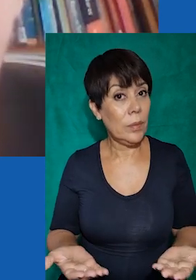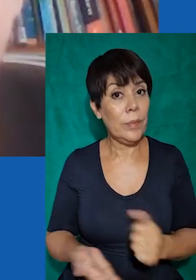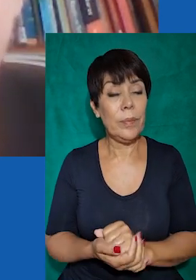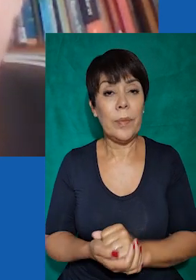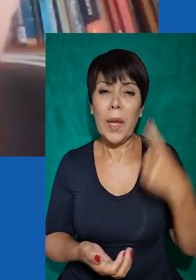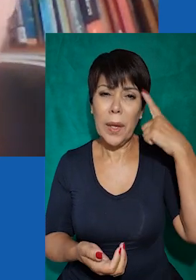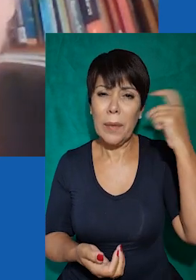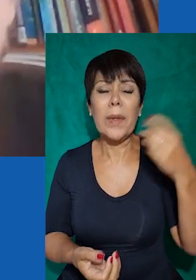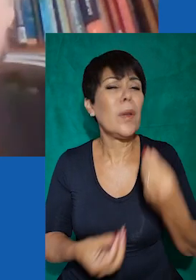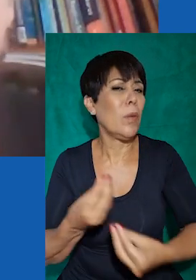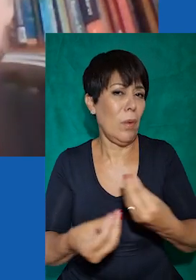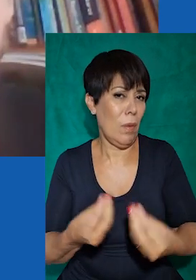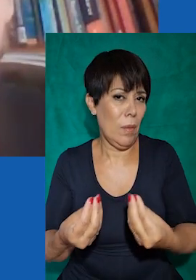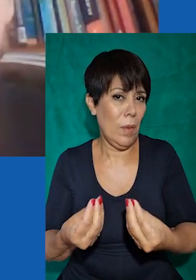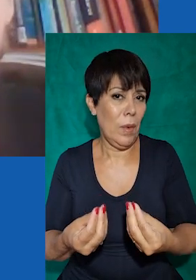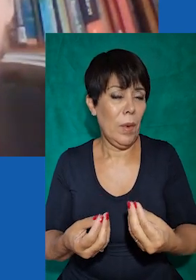Então, que invenção foi essa?